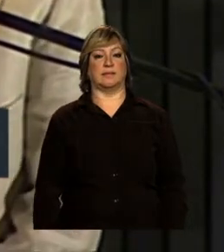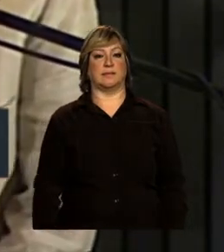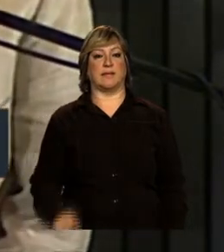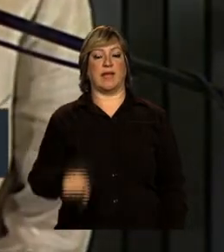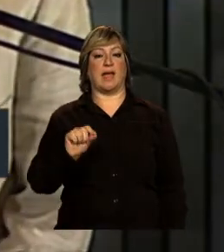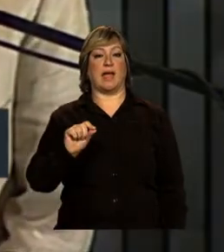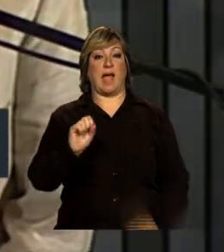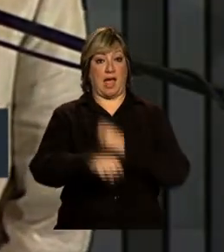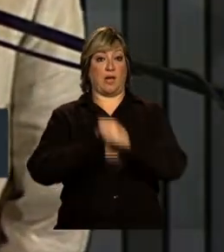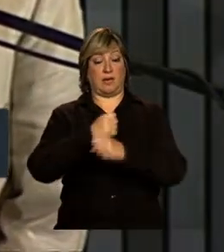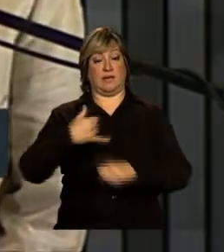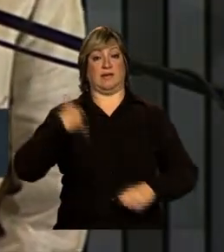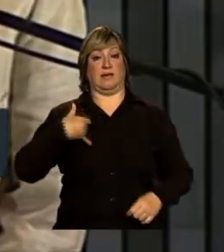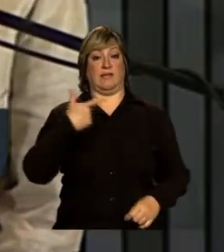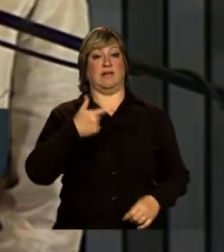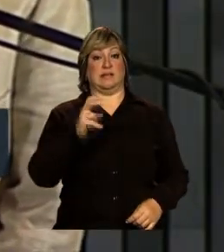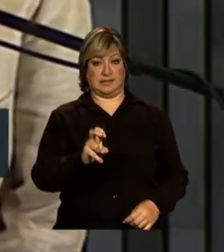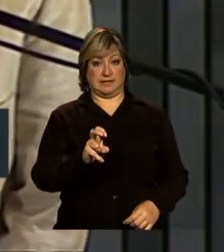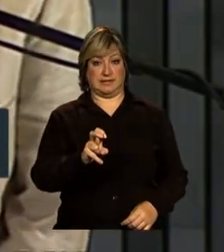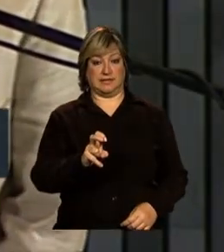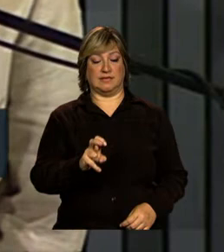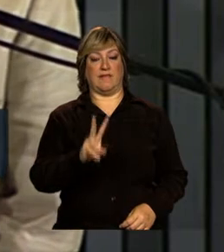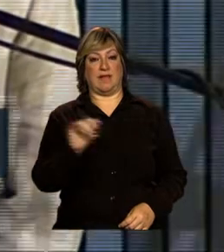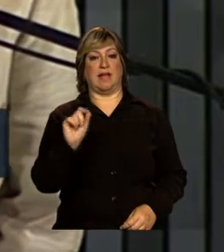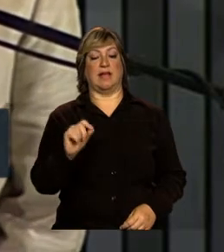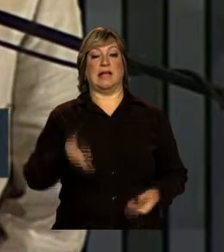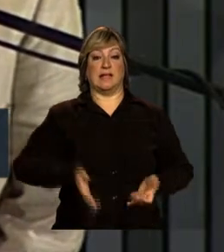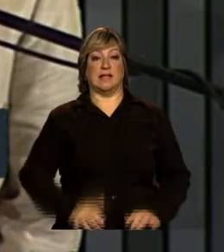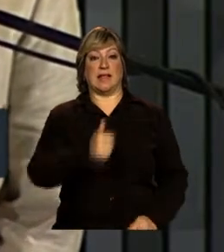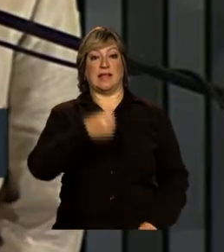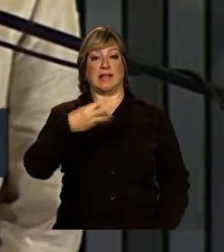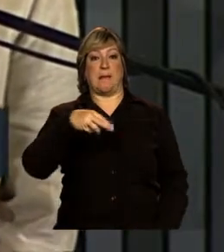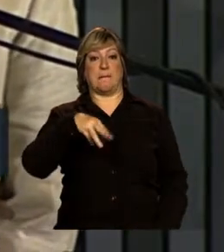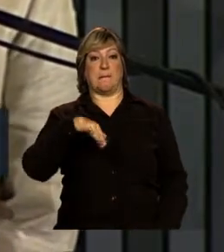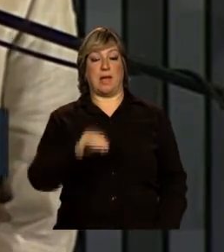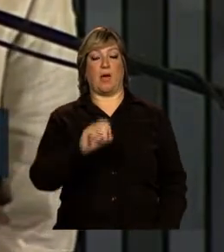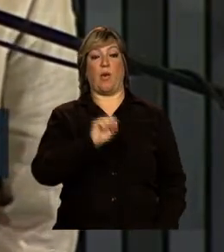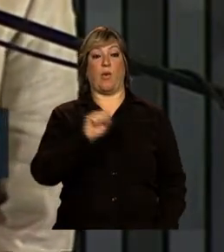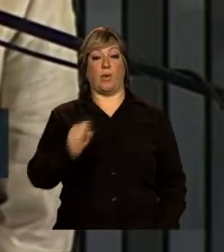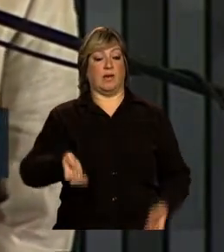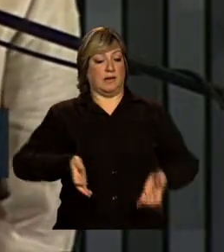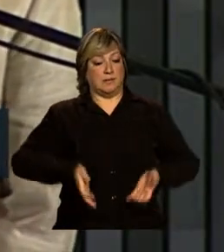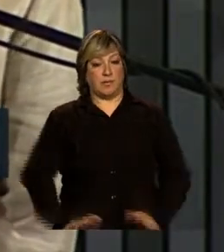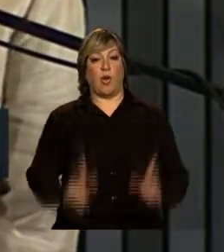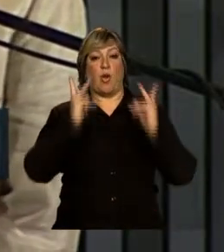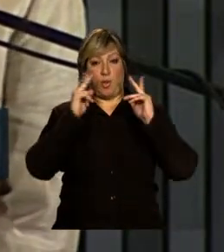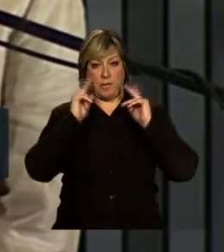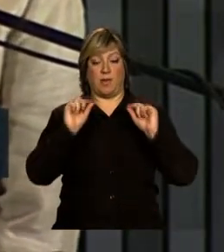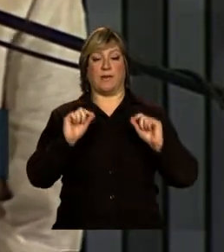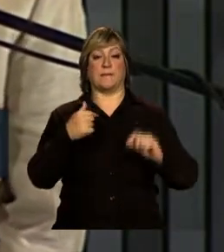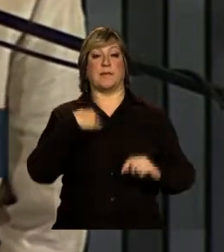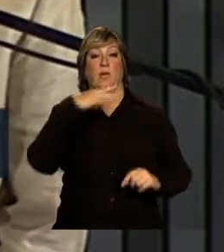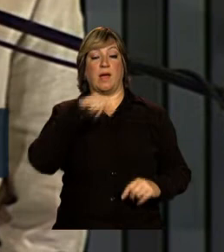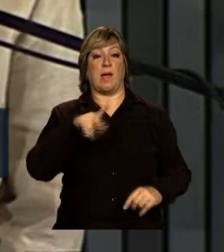que ano que vem faz 25 anos, e nasceu no dia 13 de maio de 88, parto normal. Eu